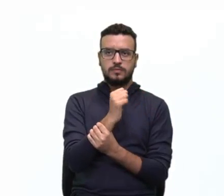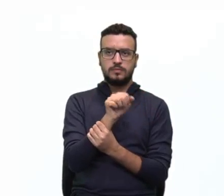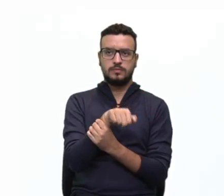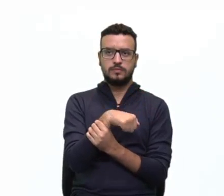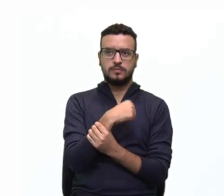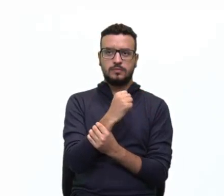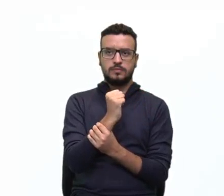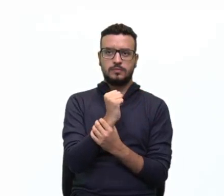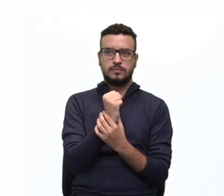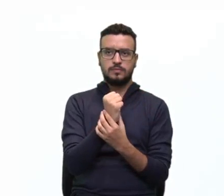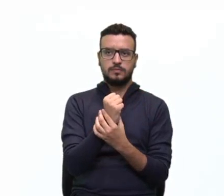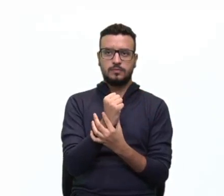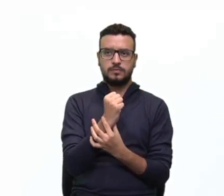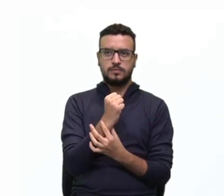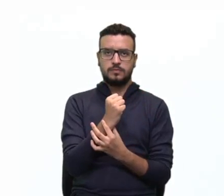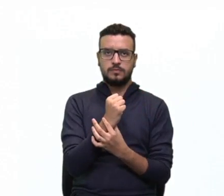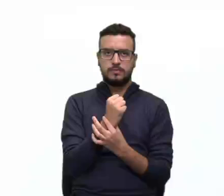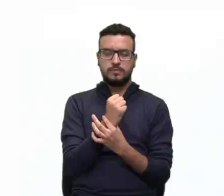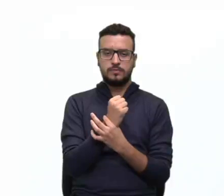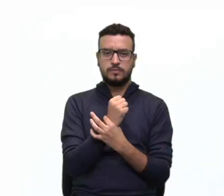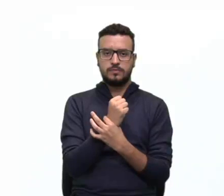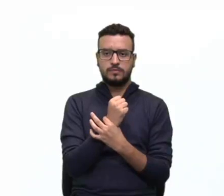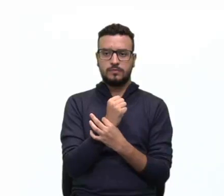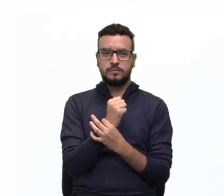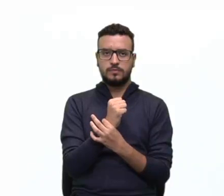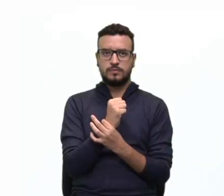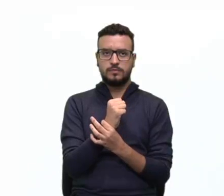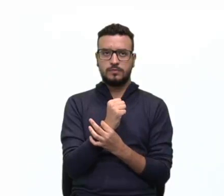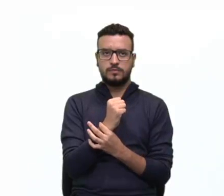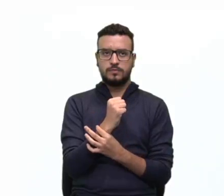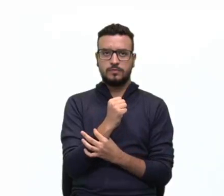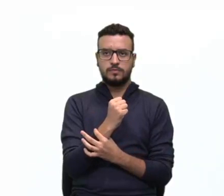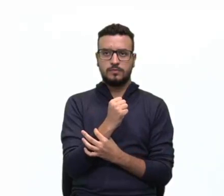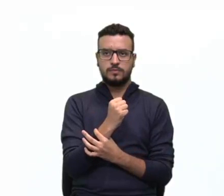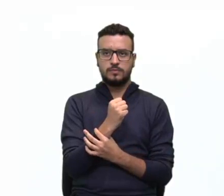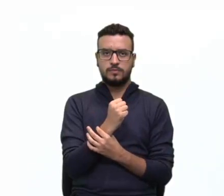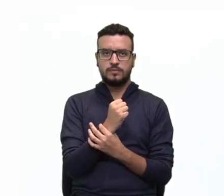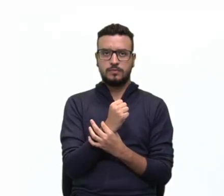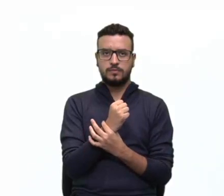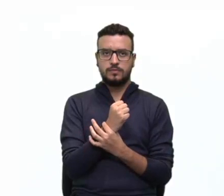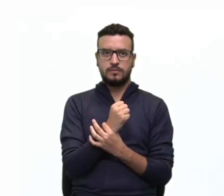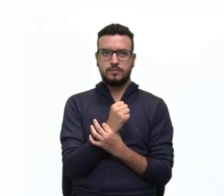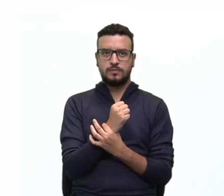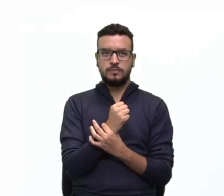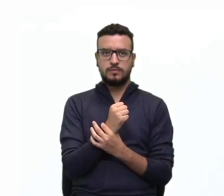e o rádio, que vocês viram na aula passada.